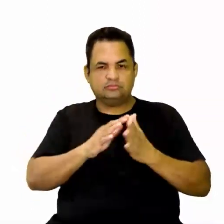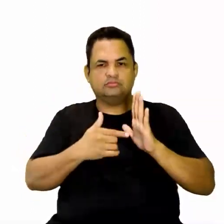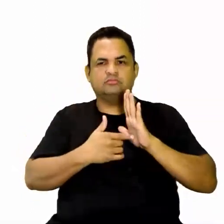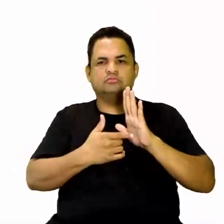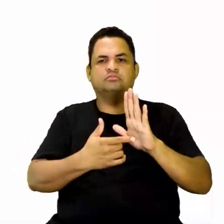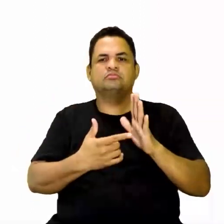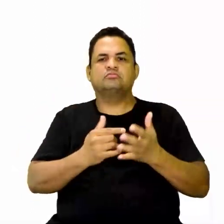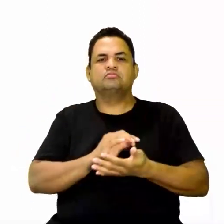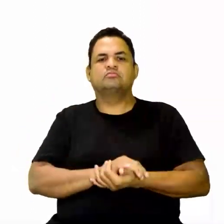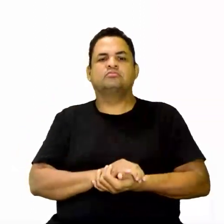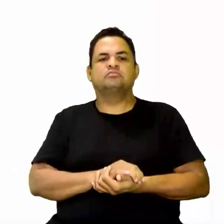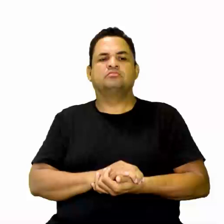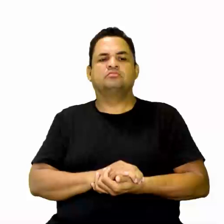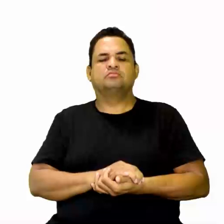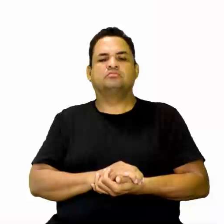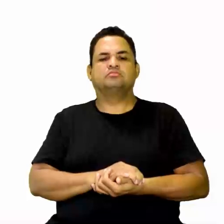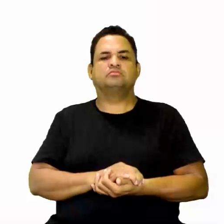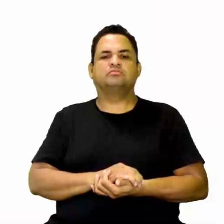Aí, olha só,